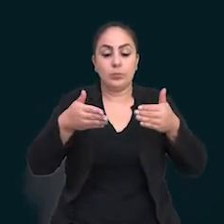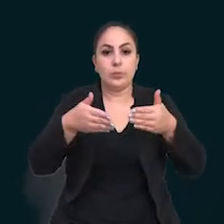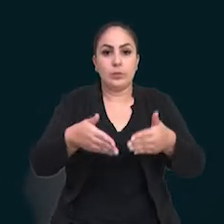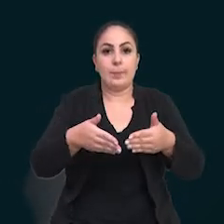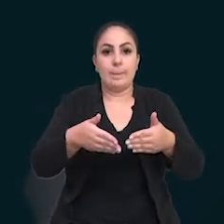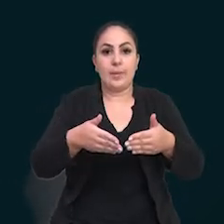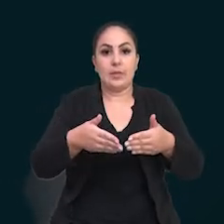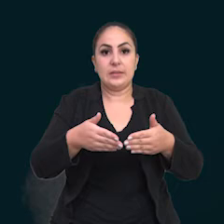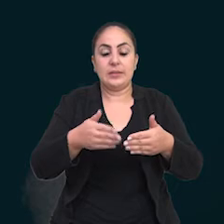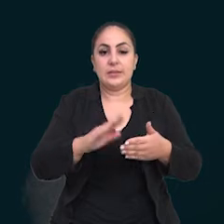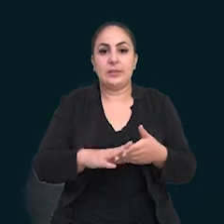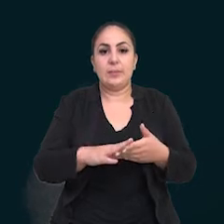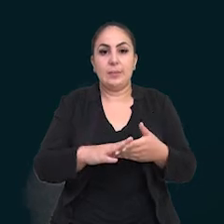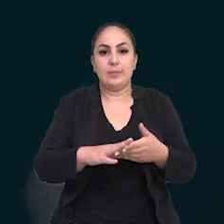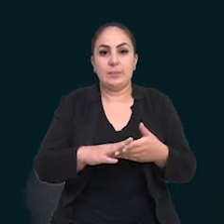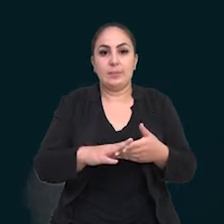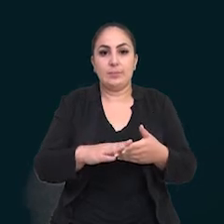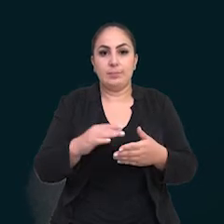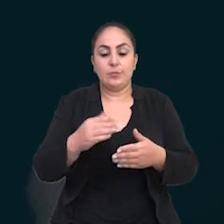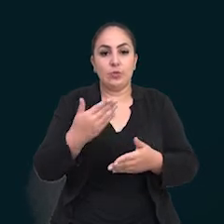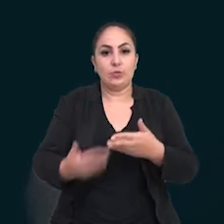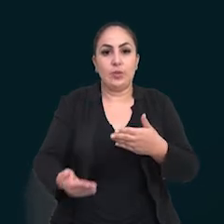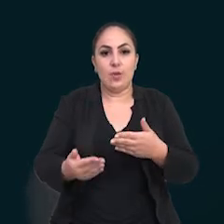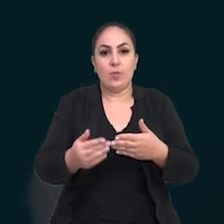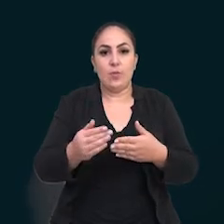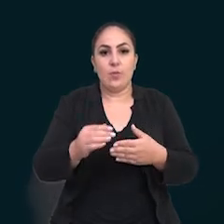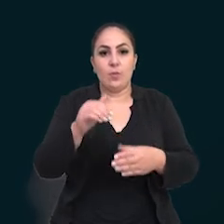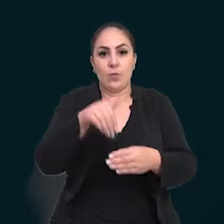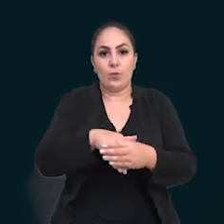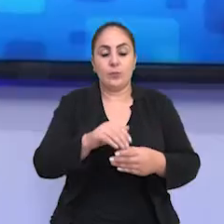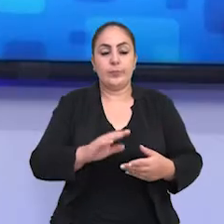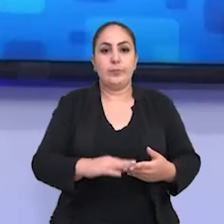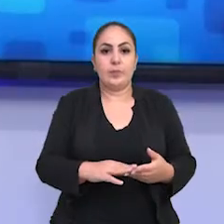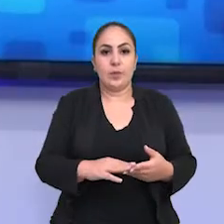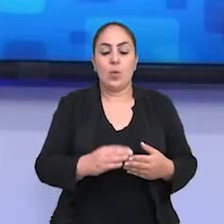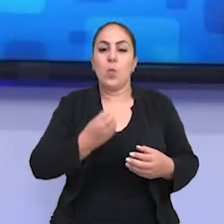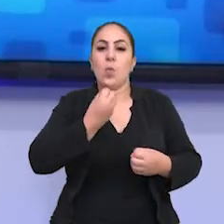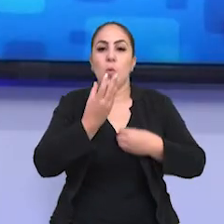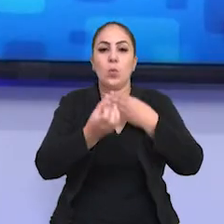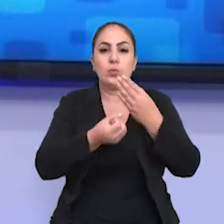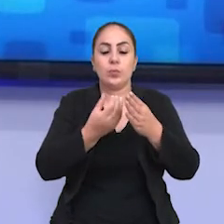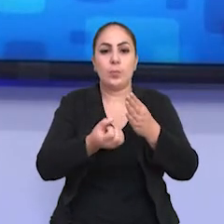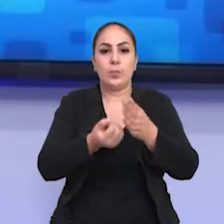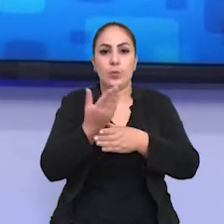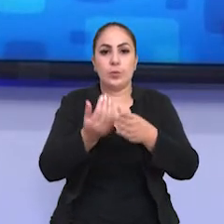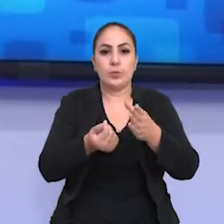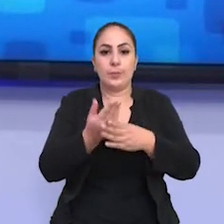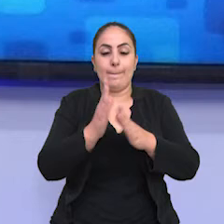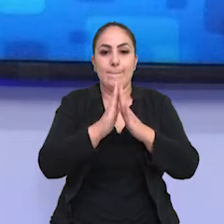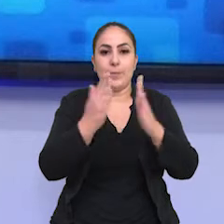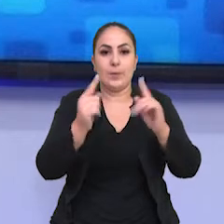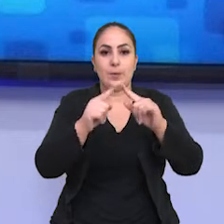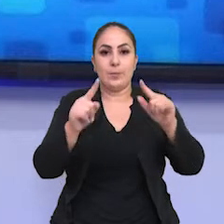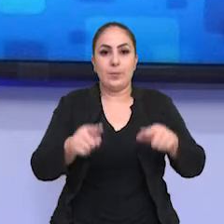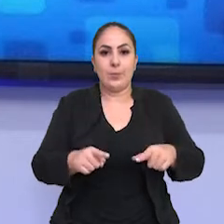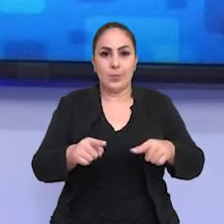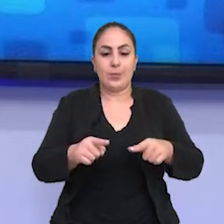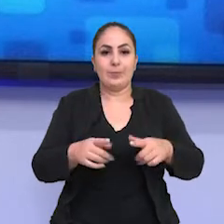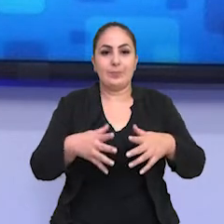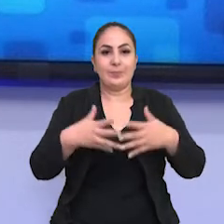de eleitores para impedir ou fraudar o exercício do voto. Contos produzidos pela Biblioteca